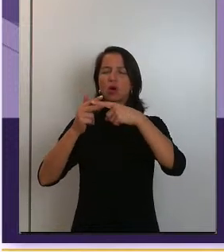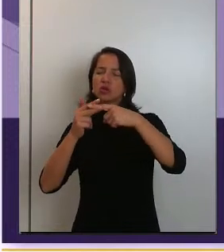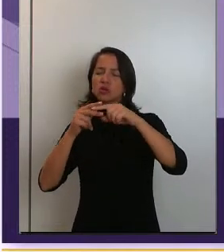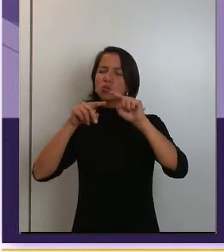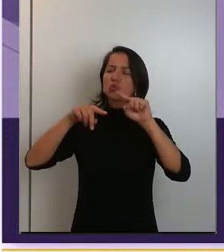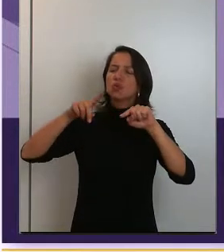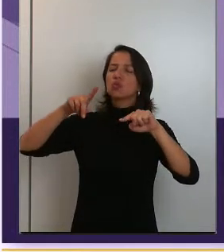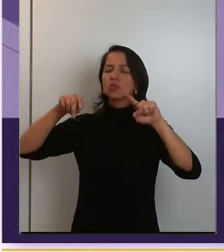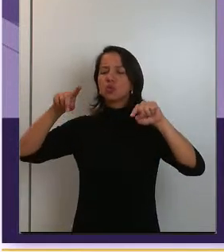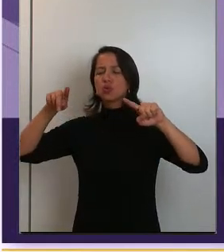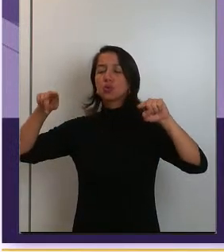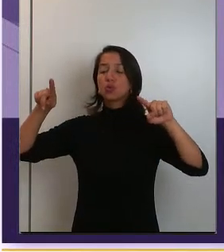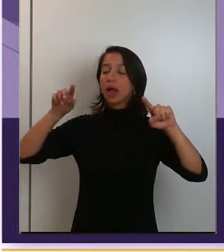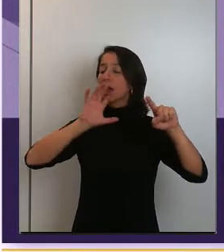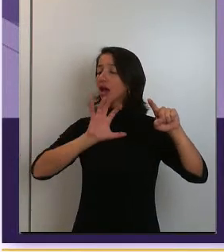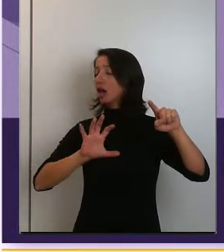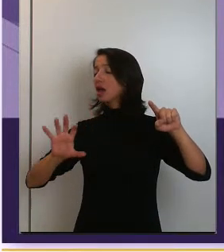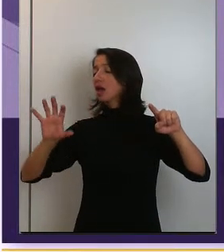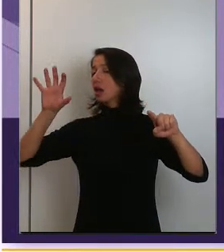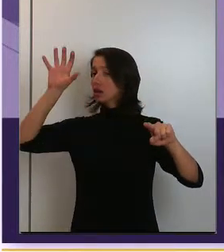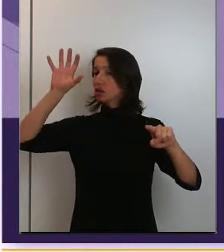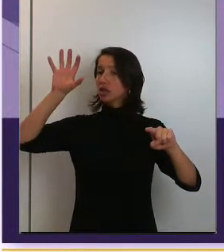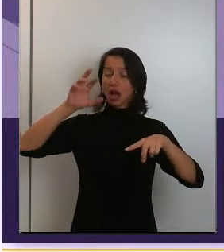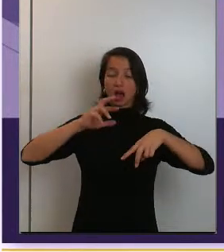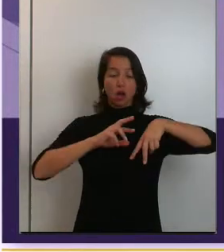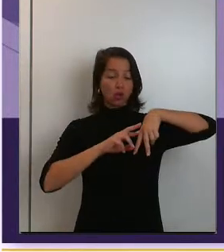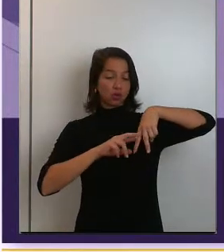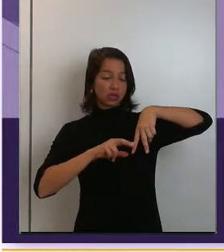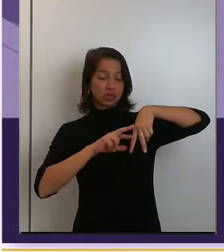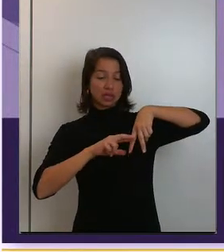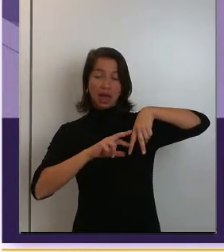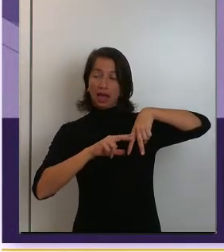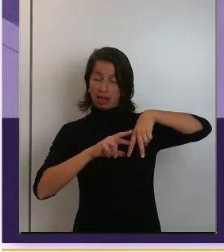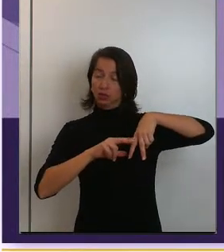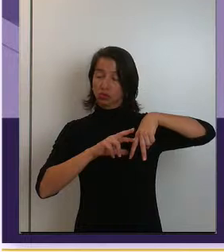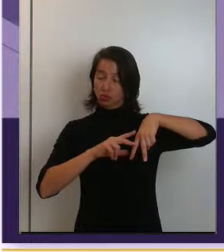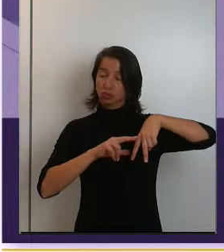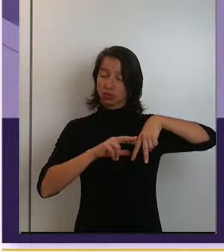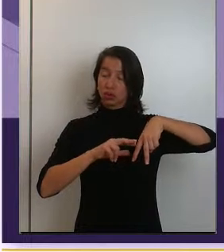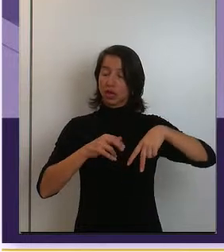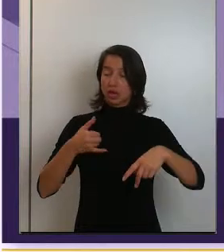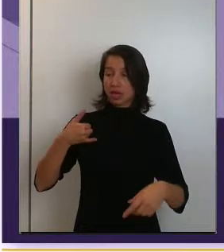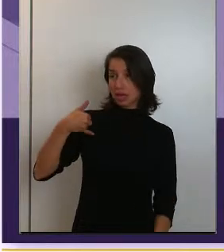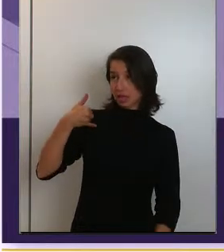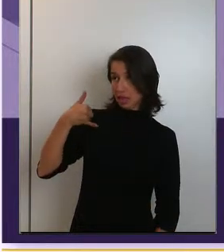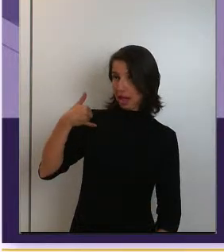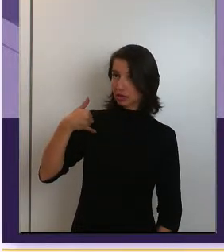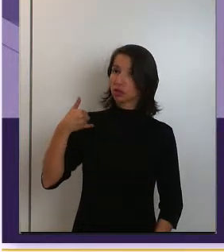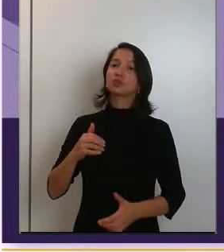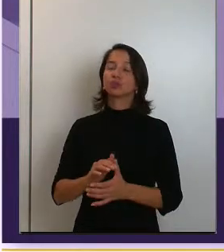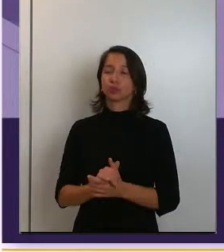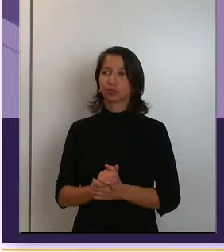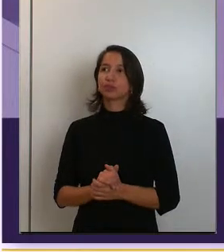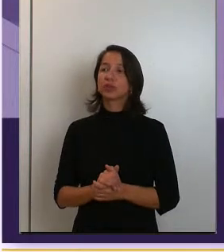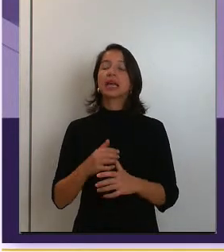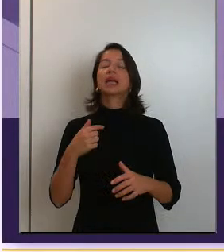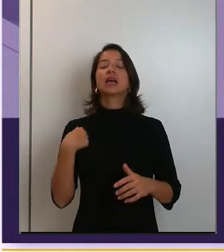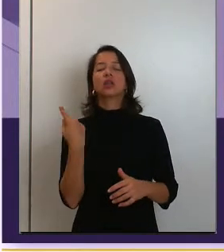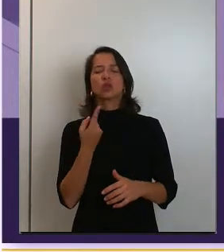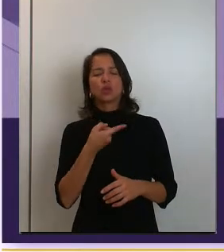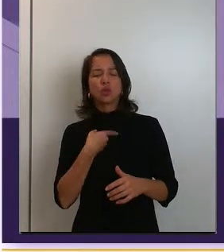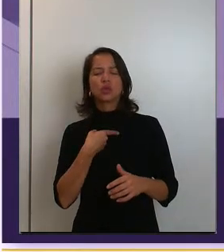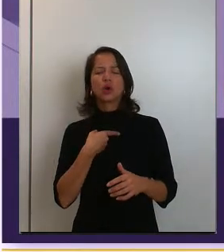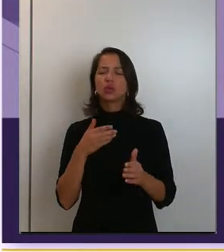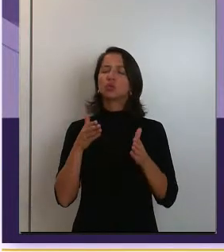região, faixa etária e sexo. E nós aplicamos aí um questionário bem extenso